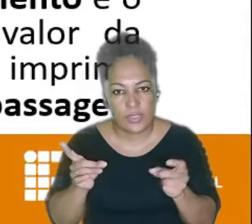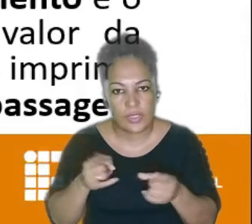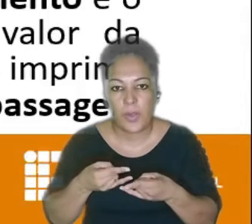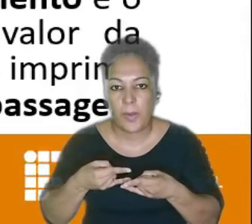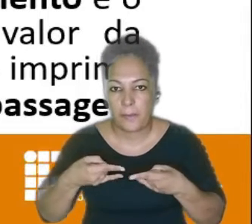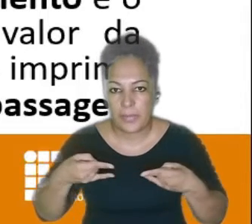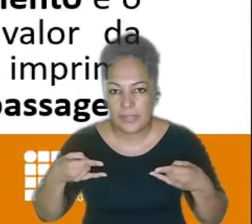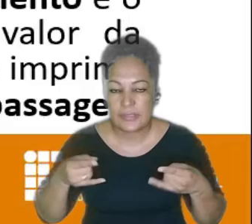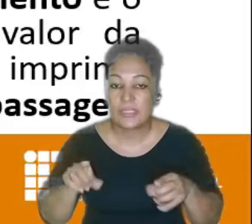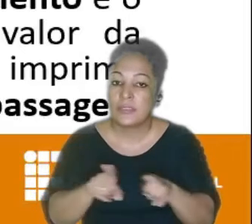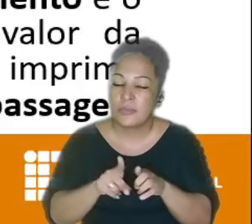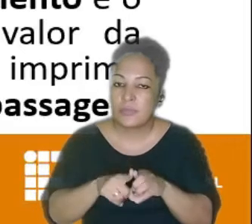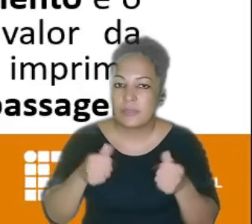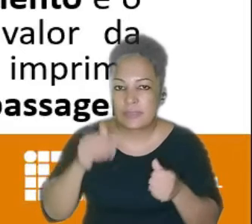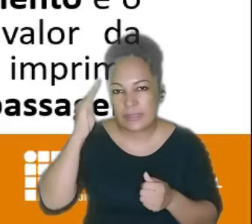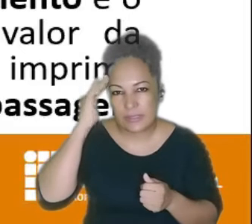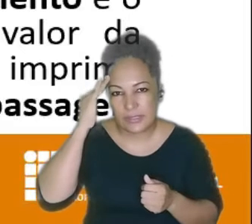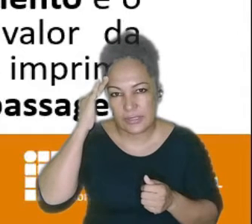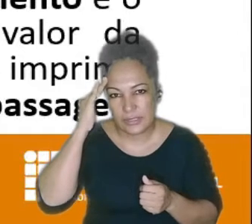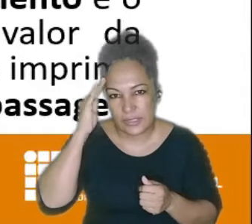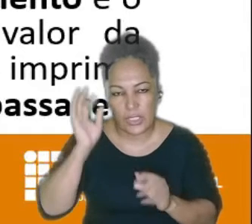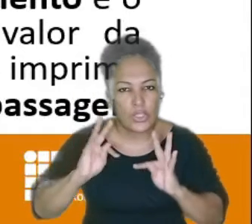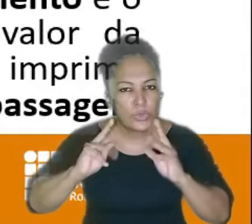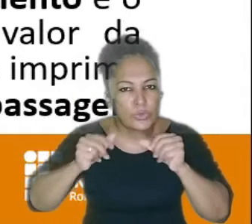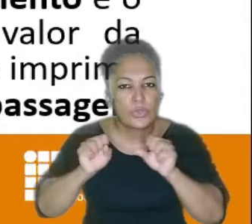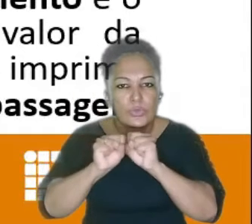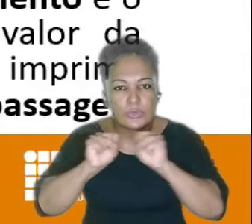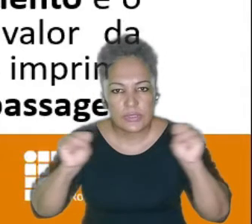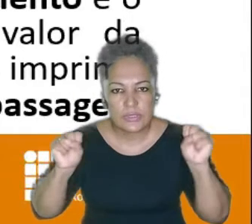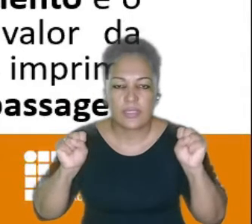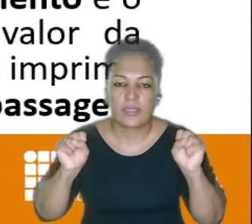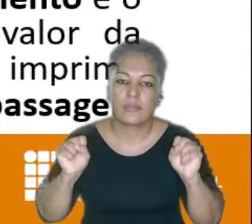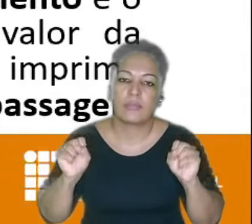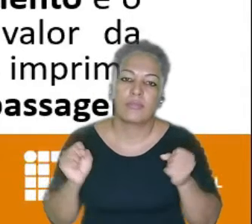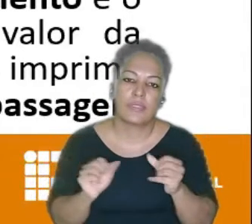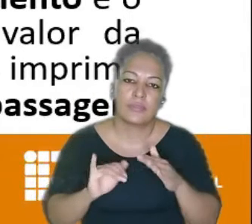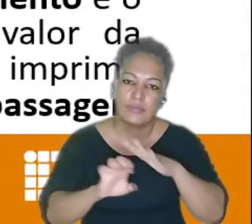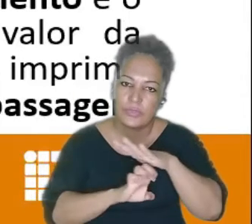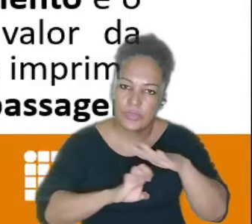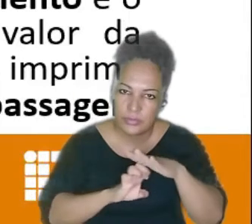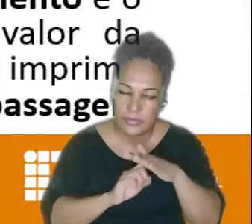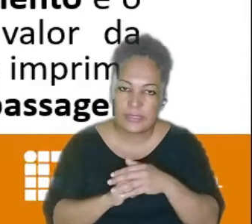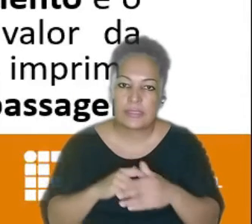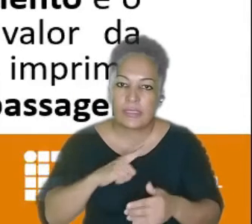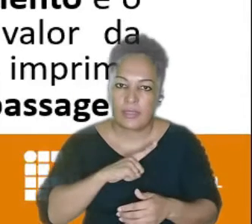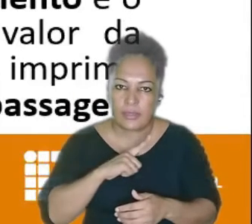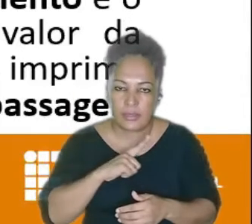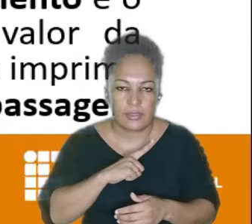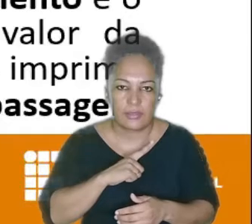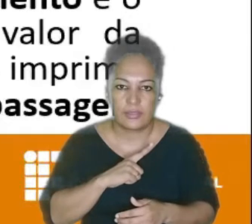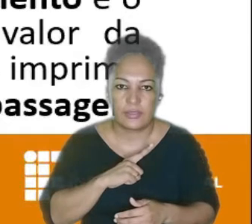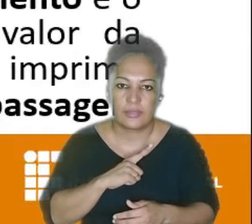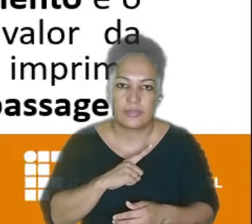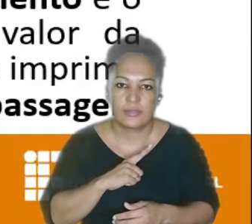passagem. Aliás, vale ressaltar, todo sistema comercial ele